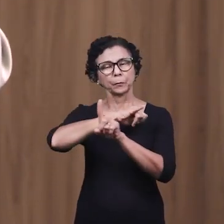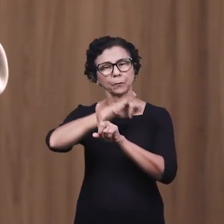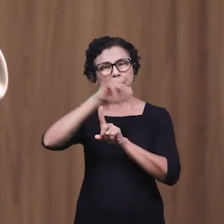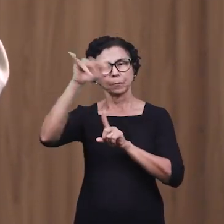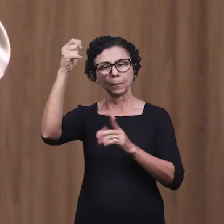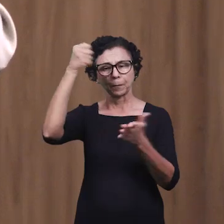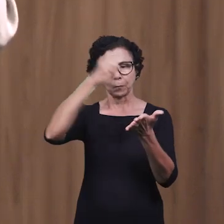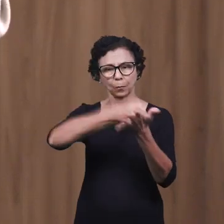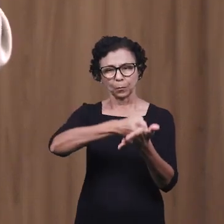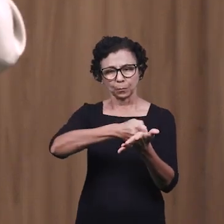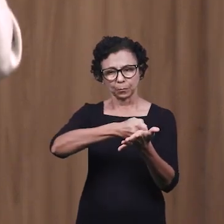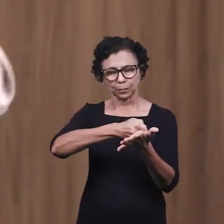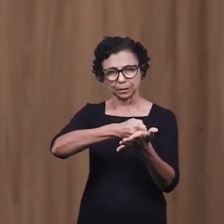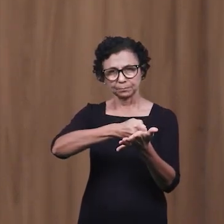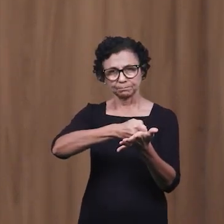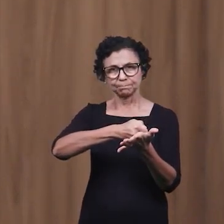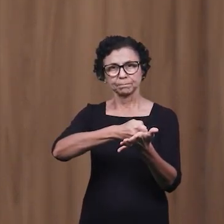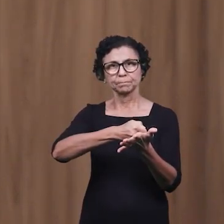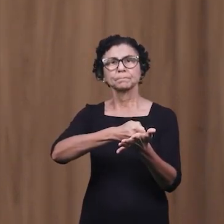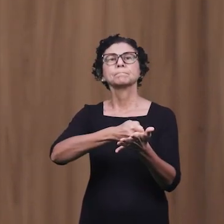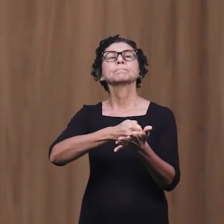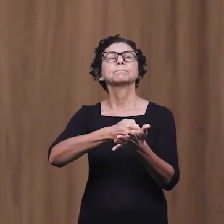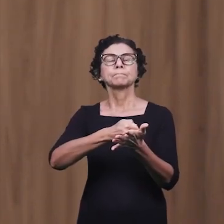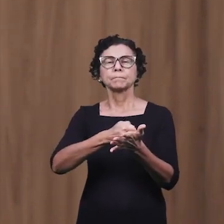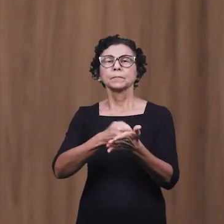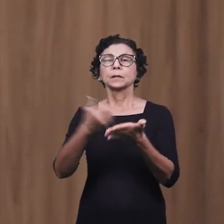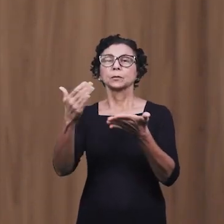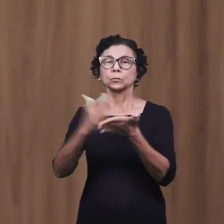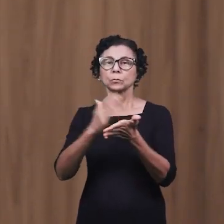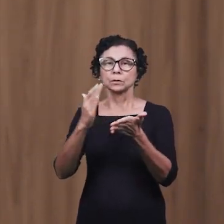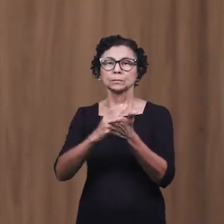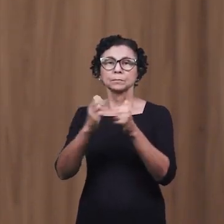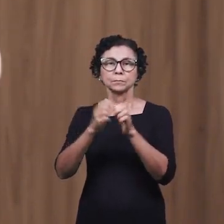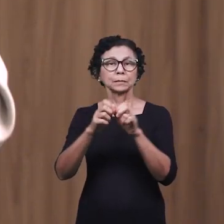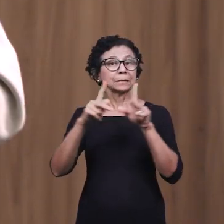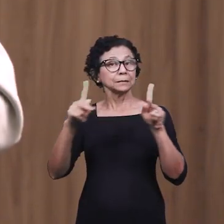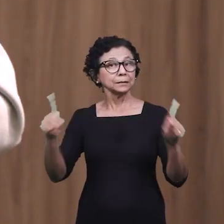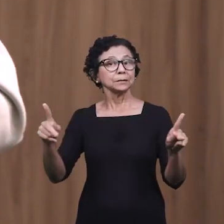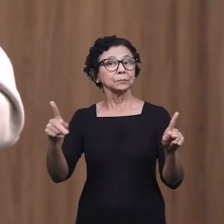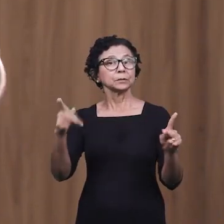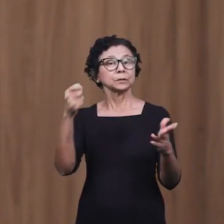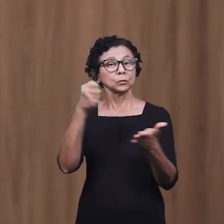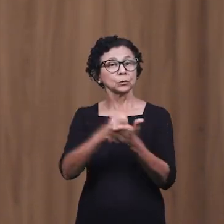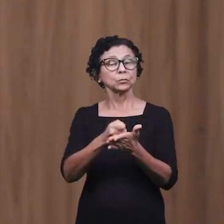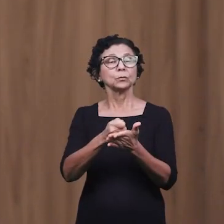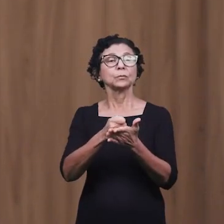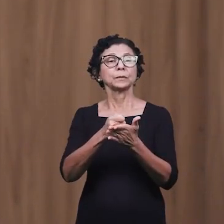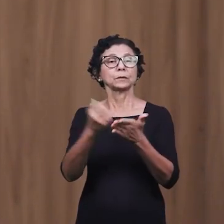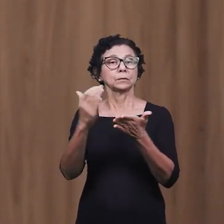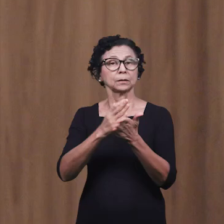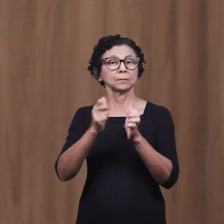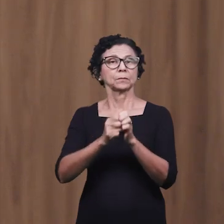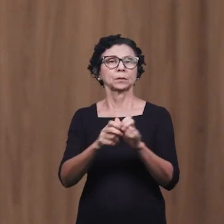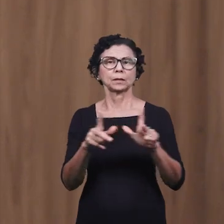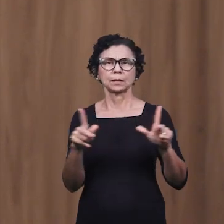profecias se cumprem cabalmente, as profecias que estão no livro de Apocalipse. E o livro de Apocalipse é para